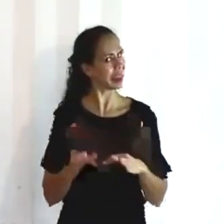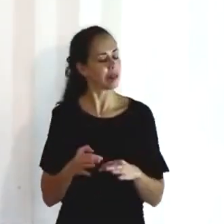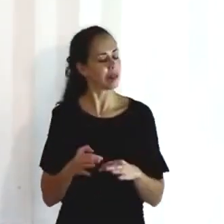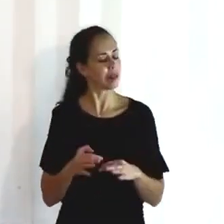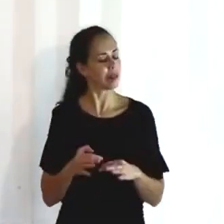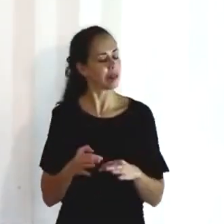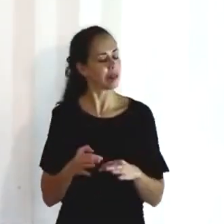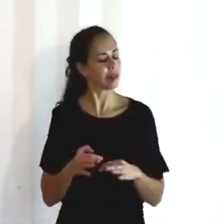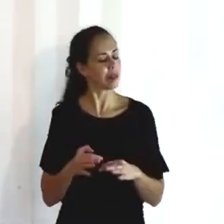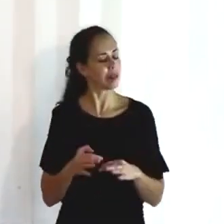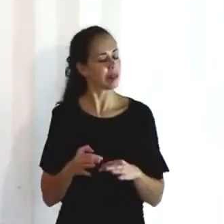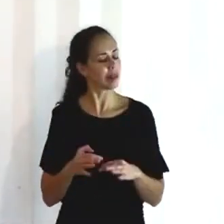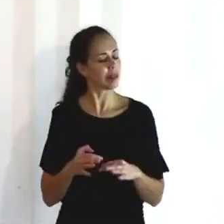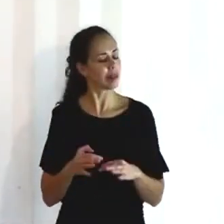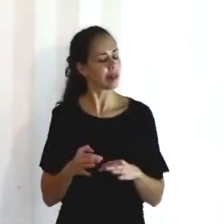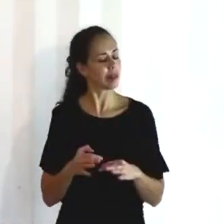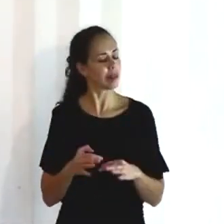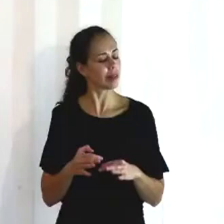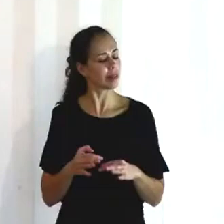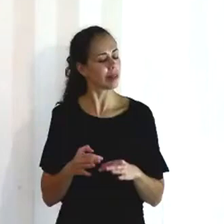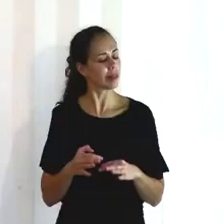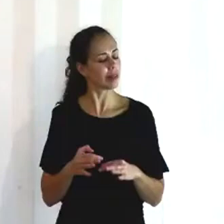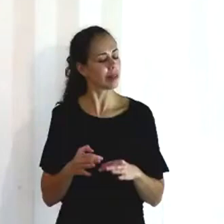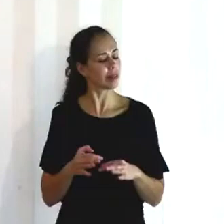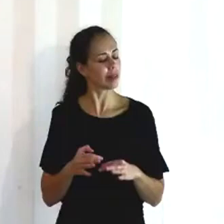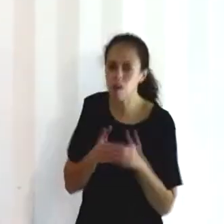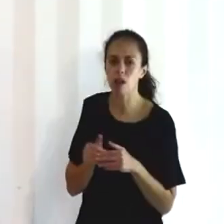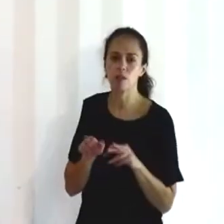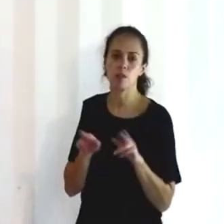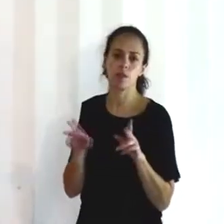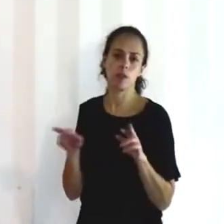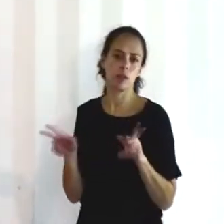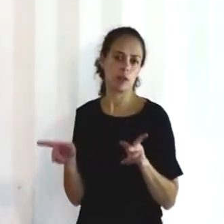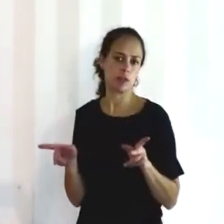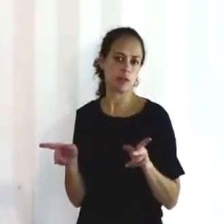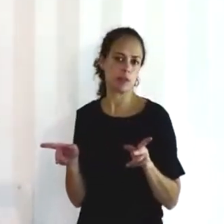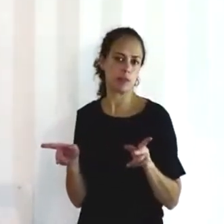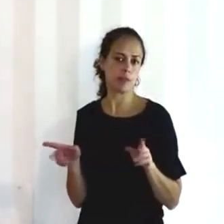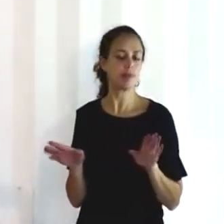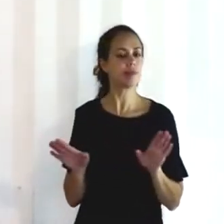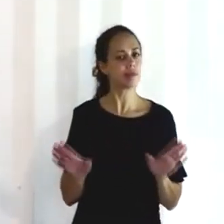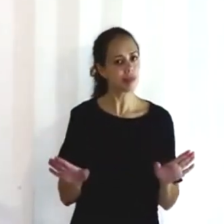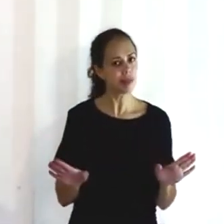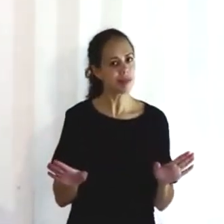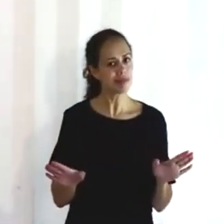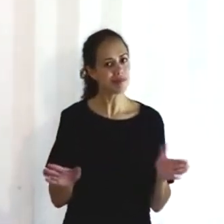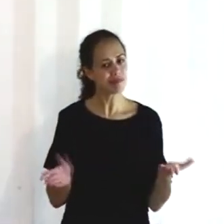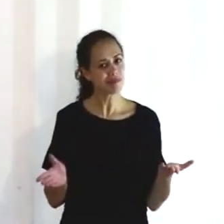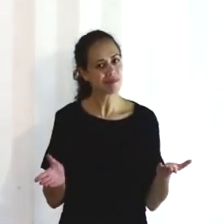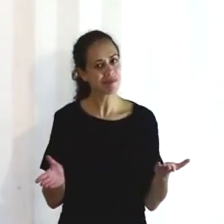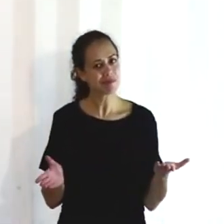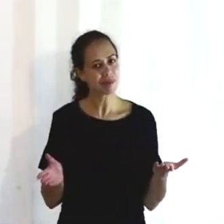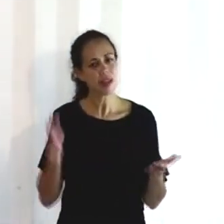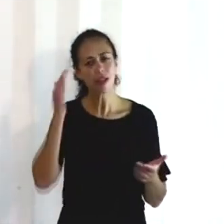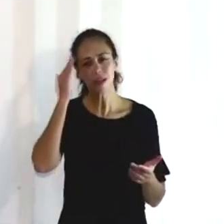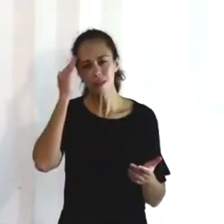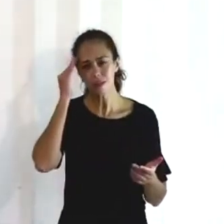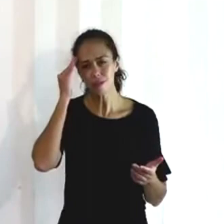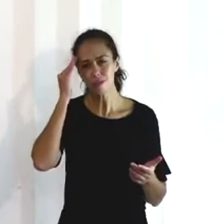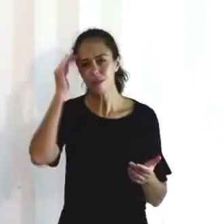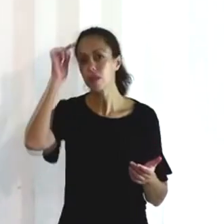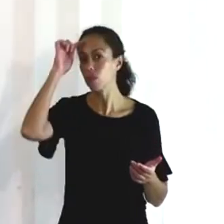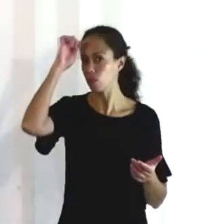compaixão deve existir até aos inimigos. Irmãos, esse é um ensino profundo,